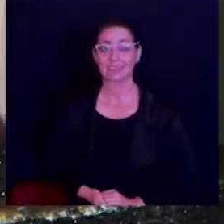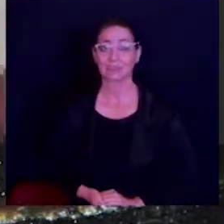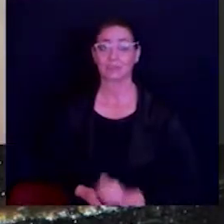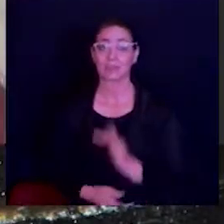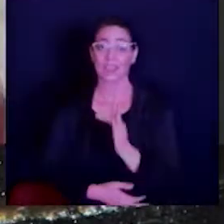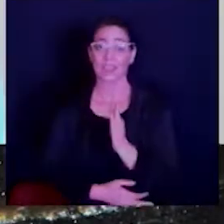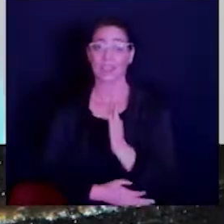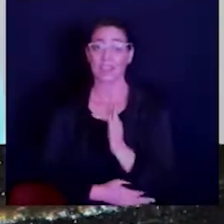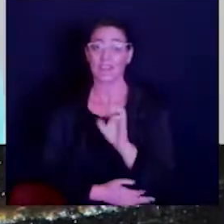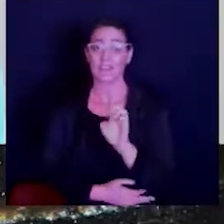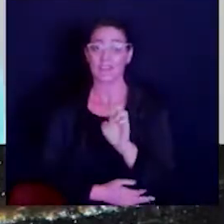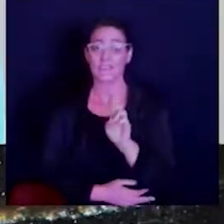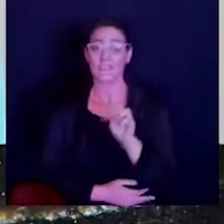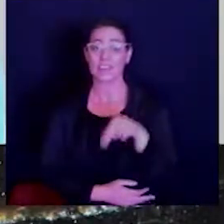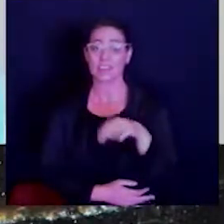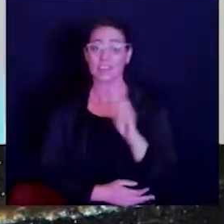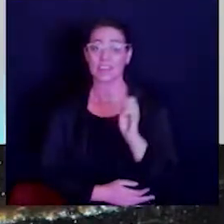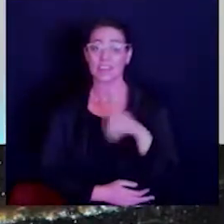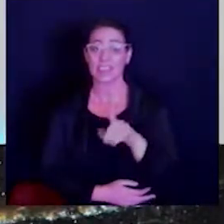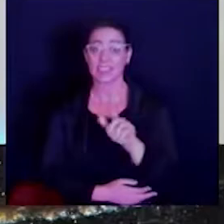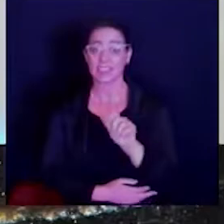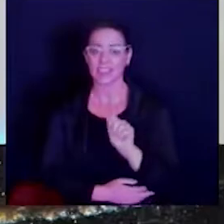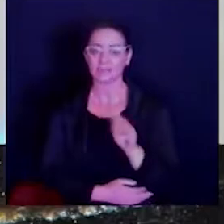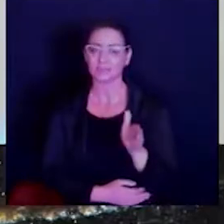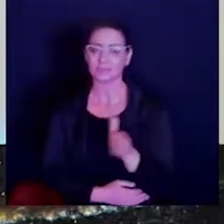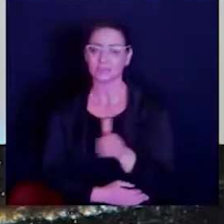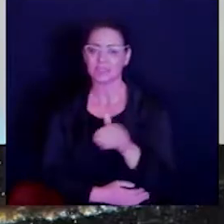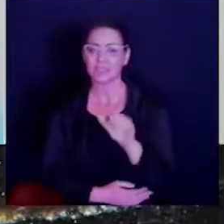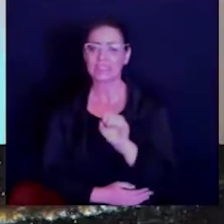Fernanda Veren da Silva.